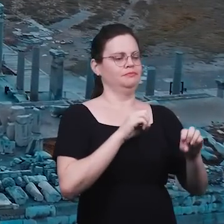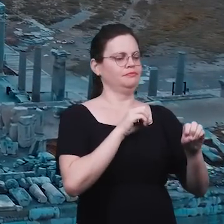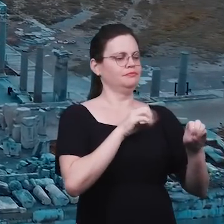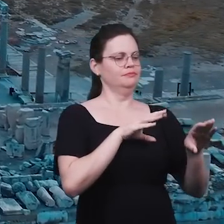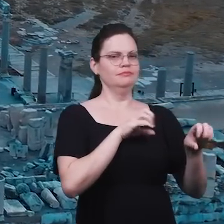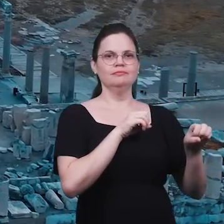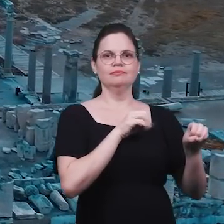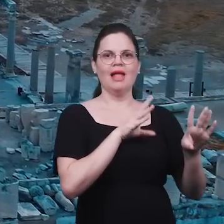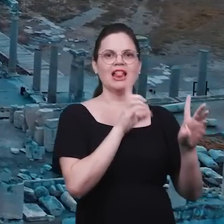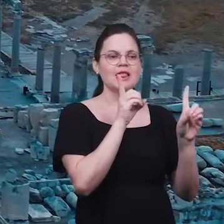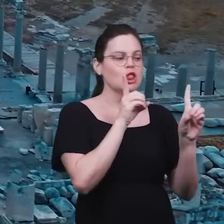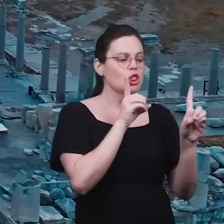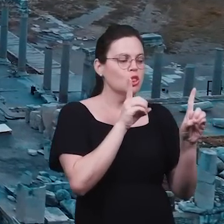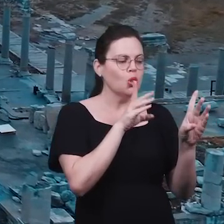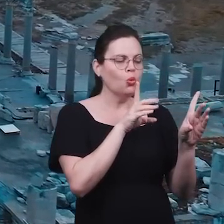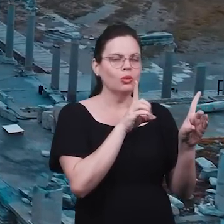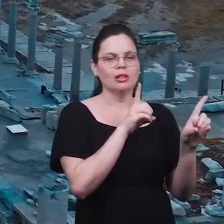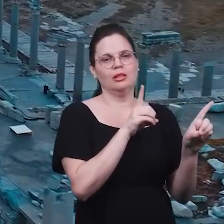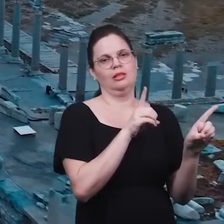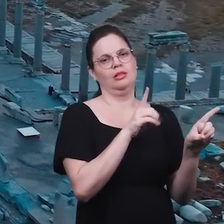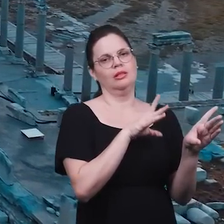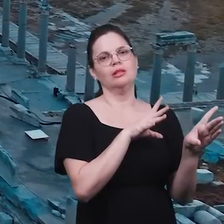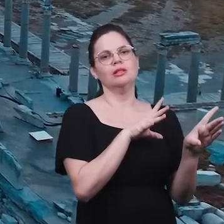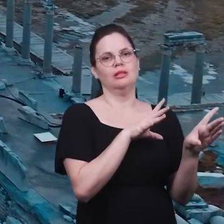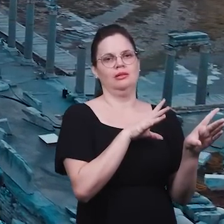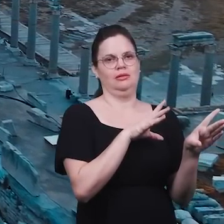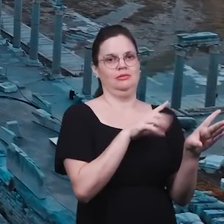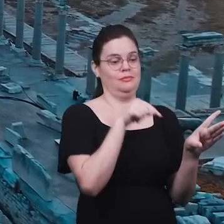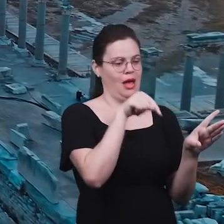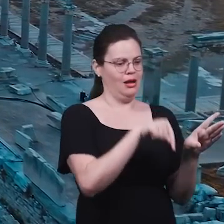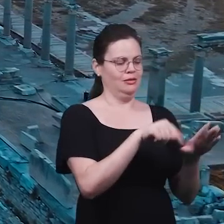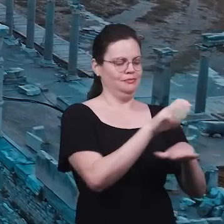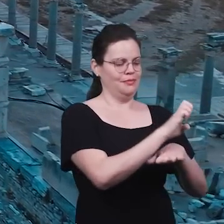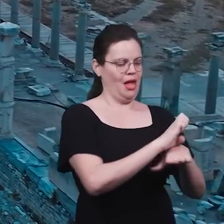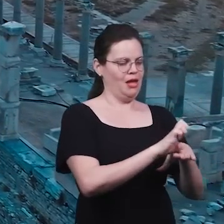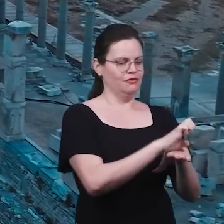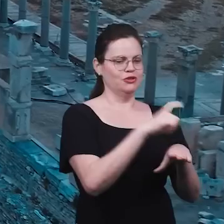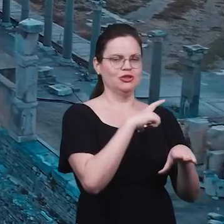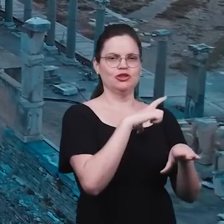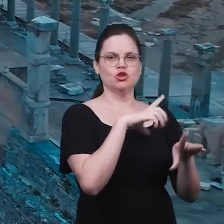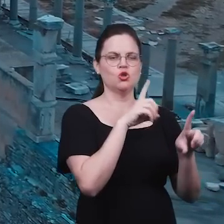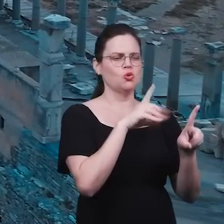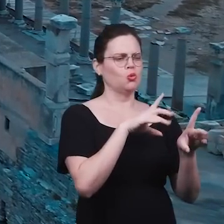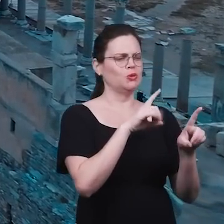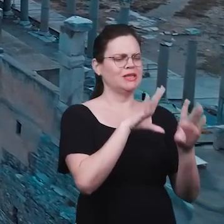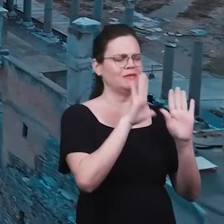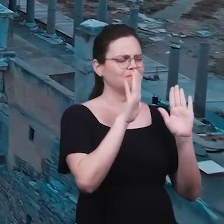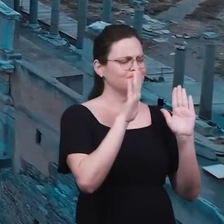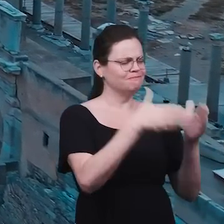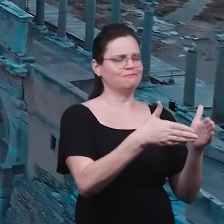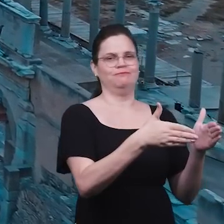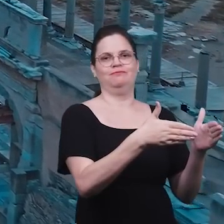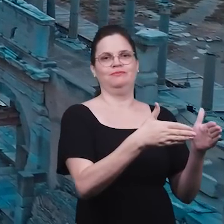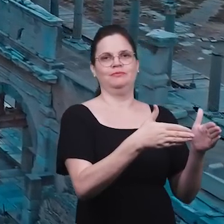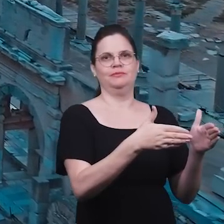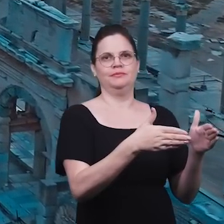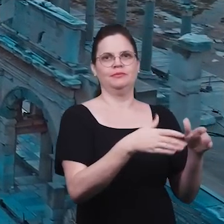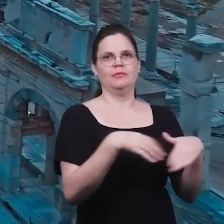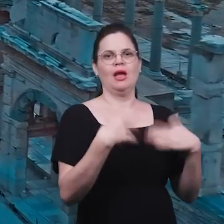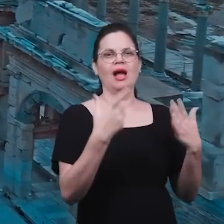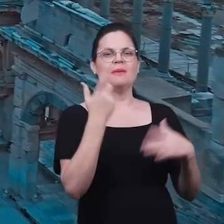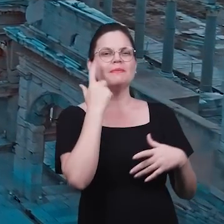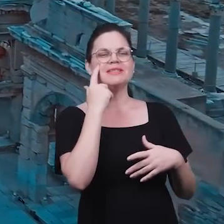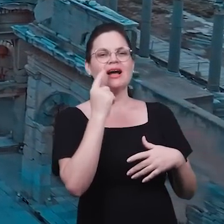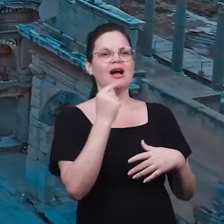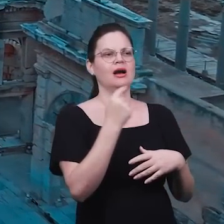a doutrina. Então era doutrina apostólica. Você nunca pode dizer assim, foi do ano tal